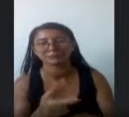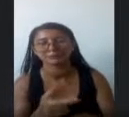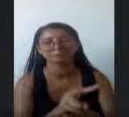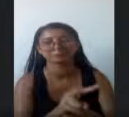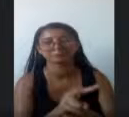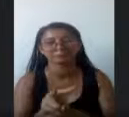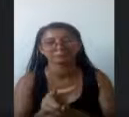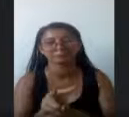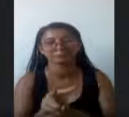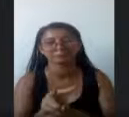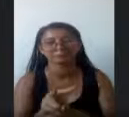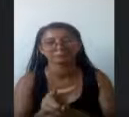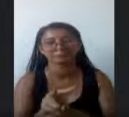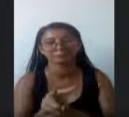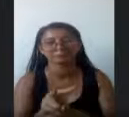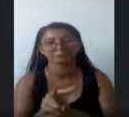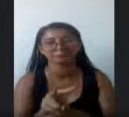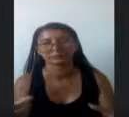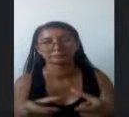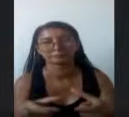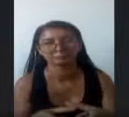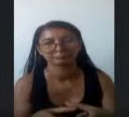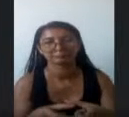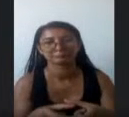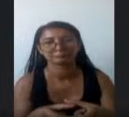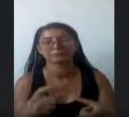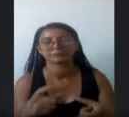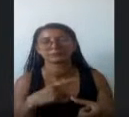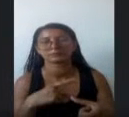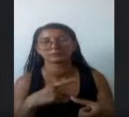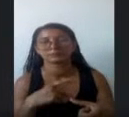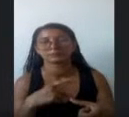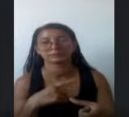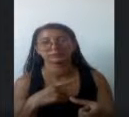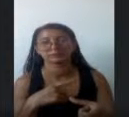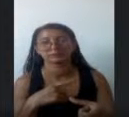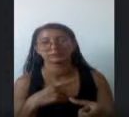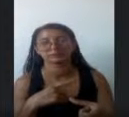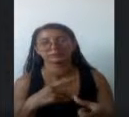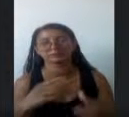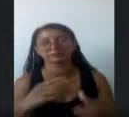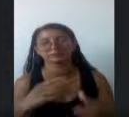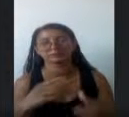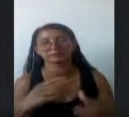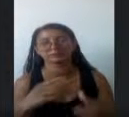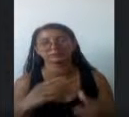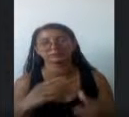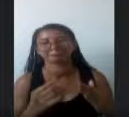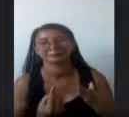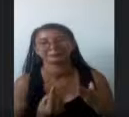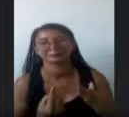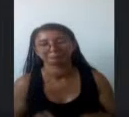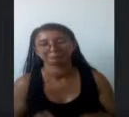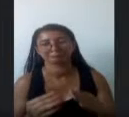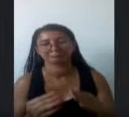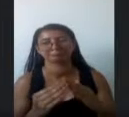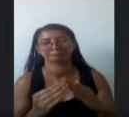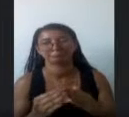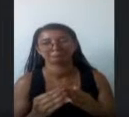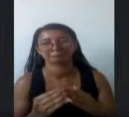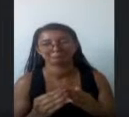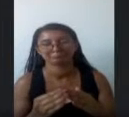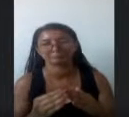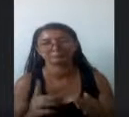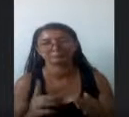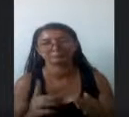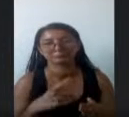acho que é importante destacar isso. A situação de isolamento social nos desafia também a novas abordagens de como